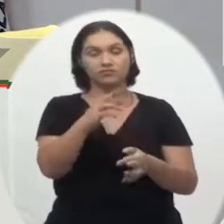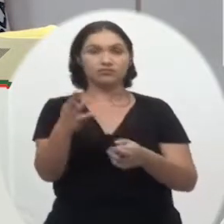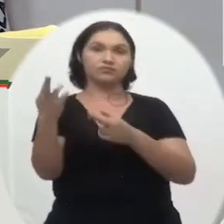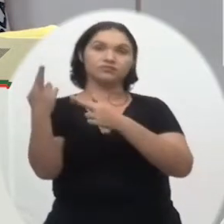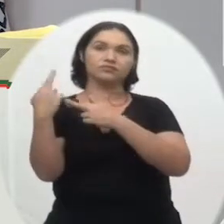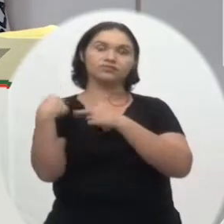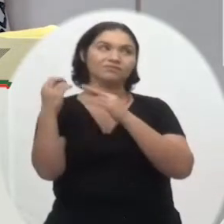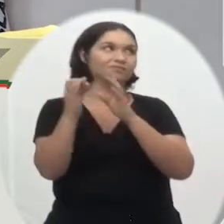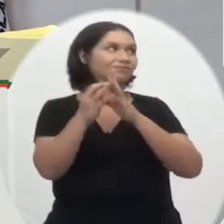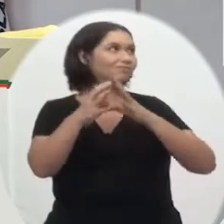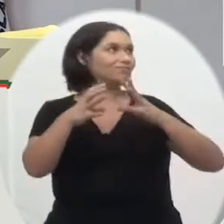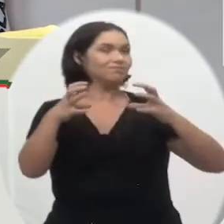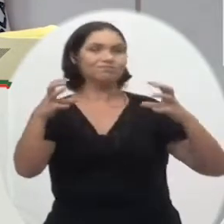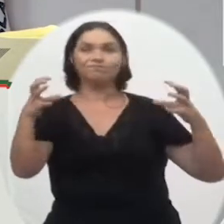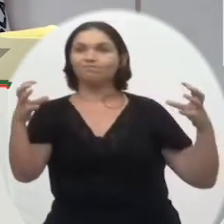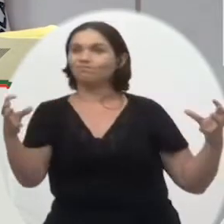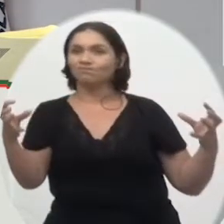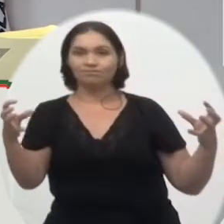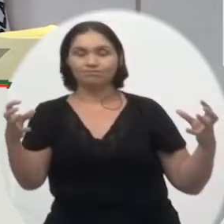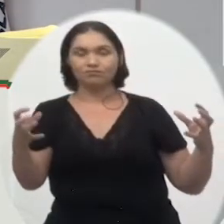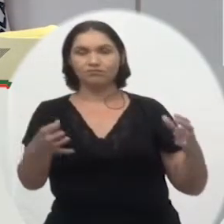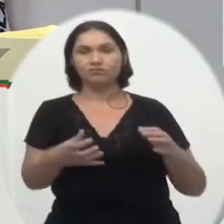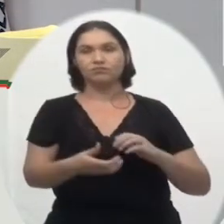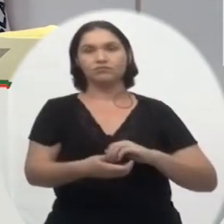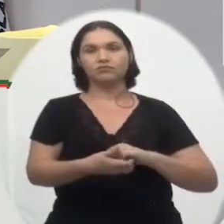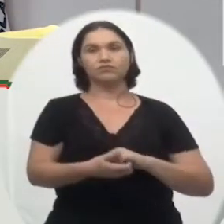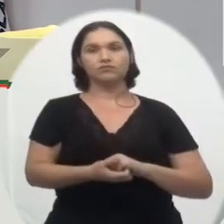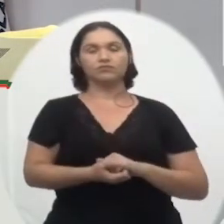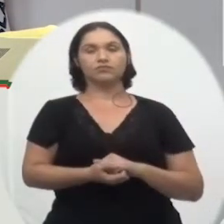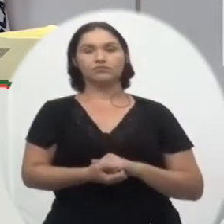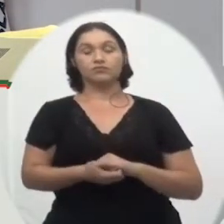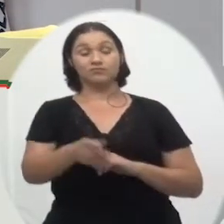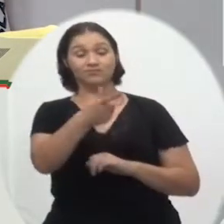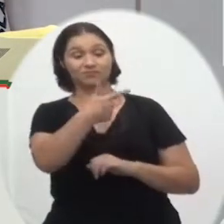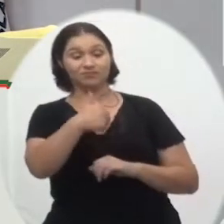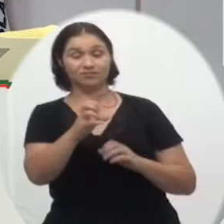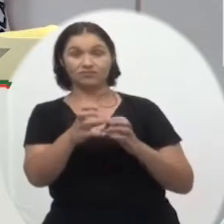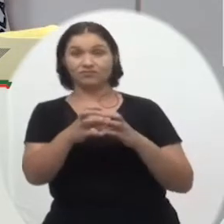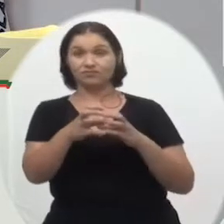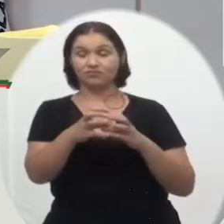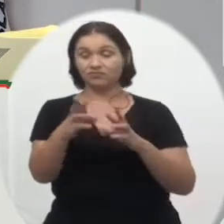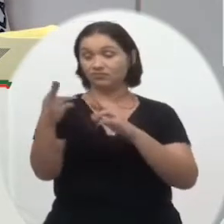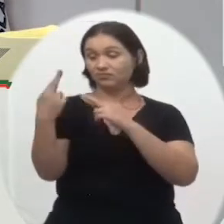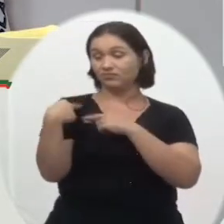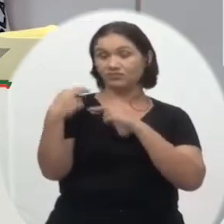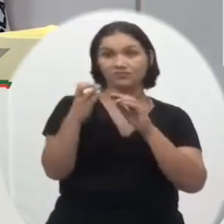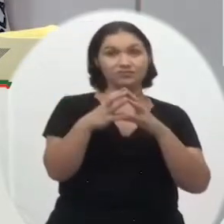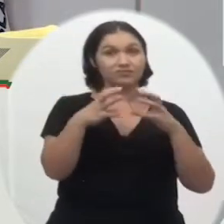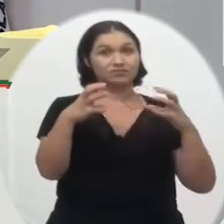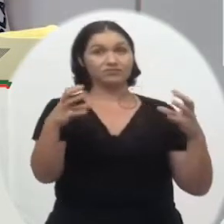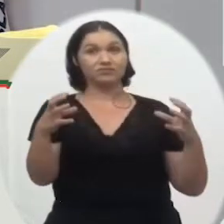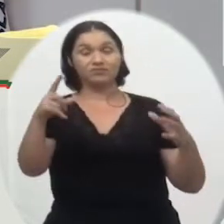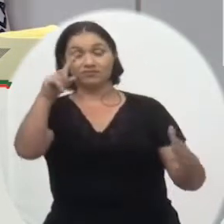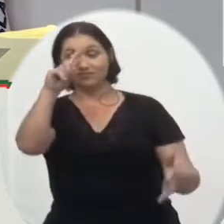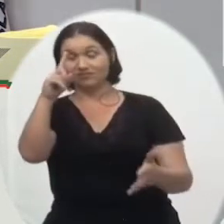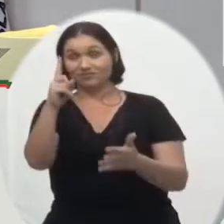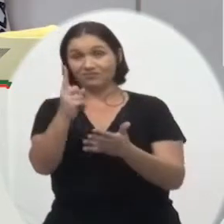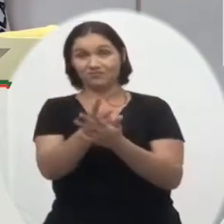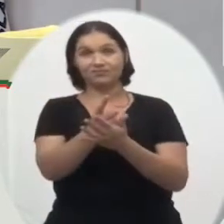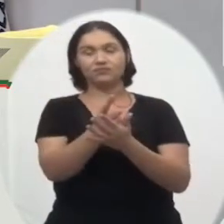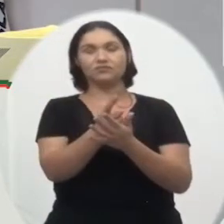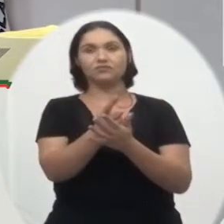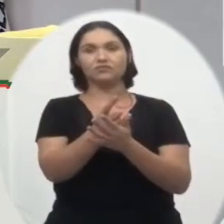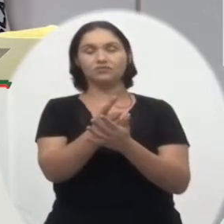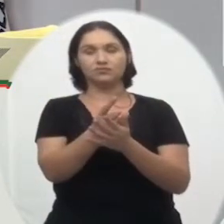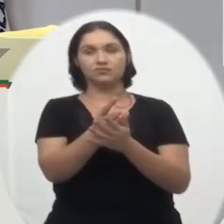muito maior do que tudo que está acontecendo, gente. Nossa responsabilidade é muito grande. É uma decisão grande